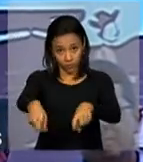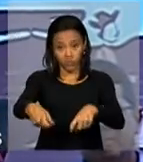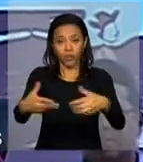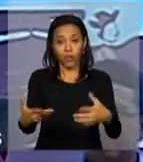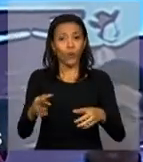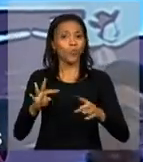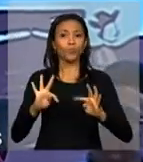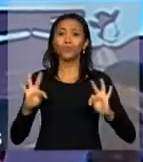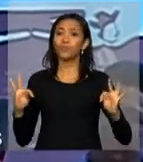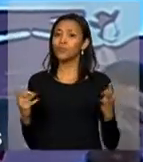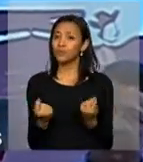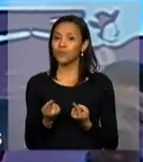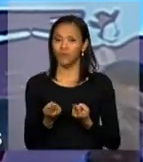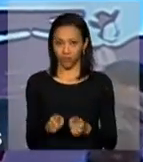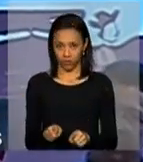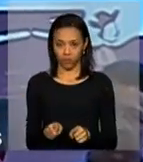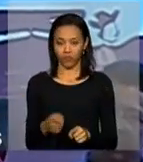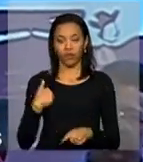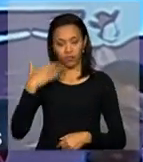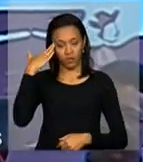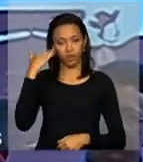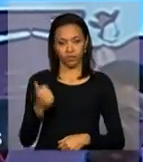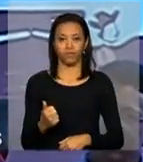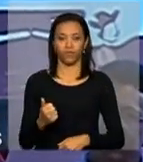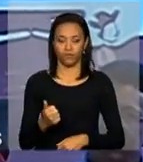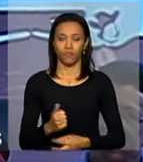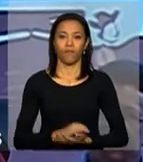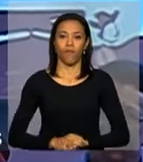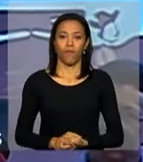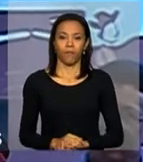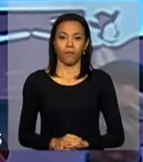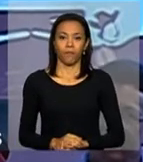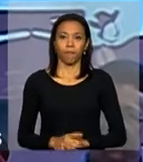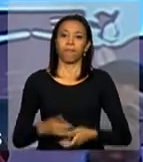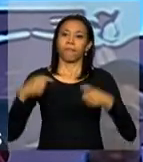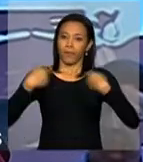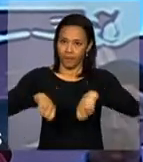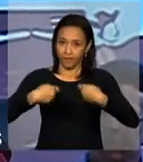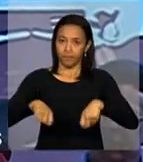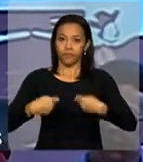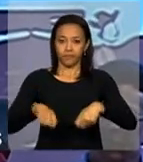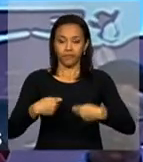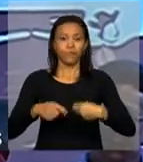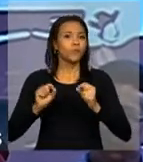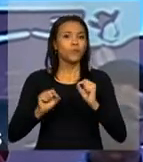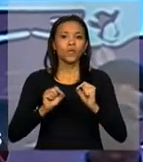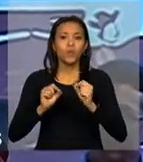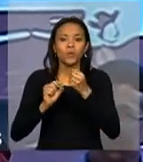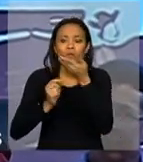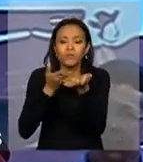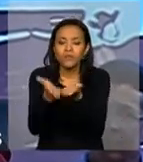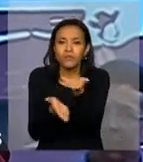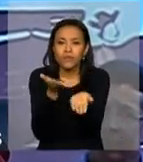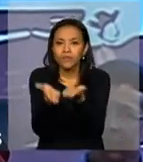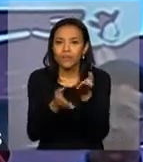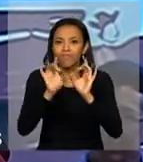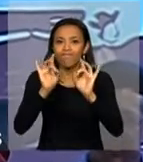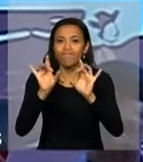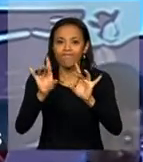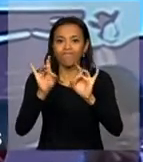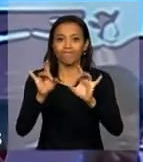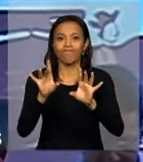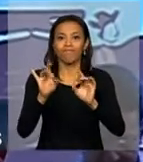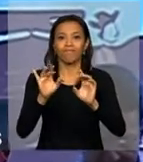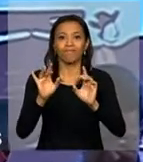tudo isso, eu sei que é necessário um tratamento diferenciado